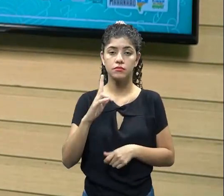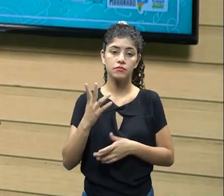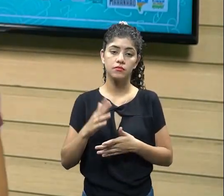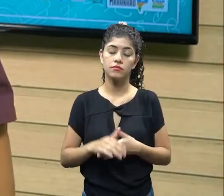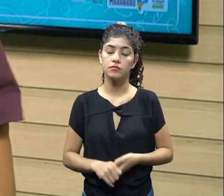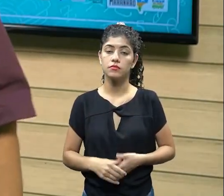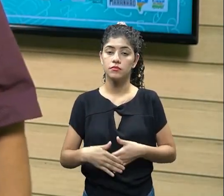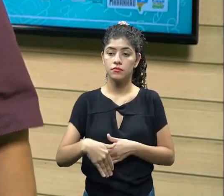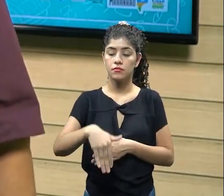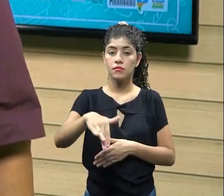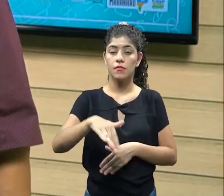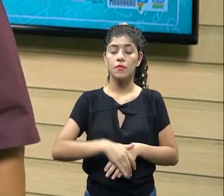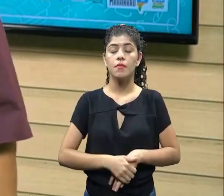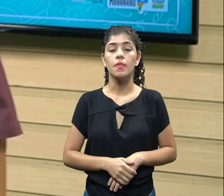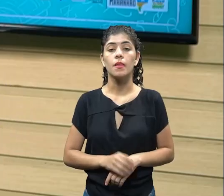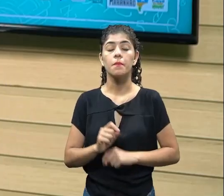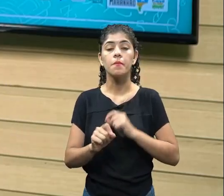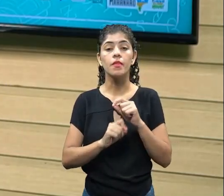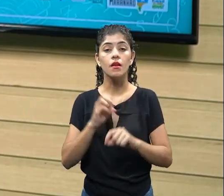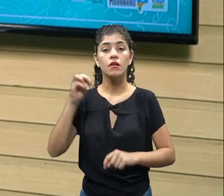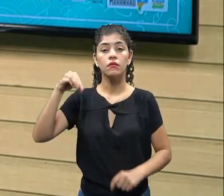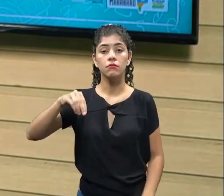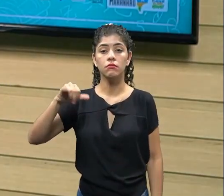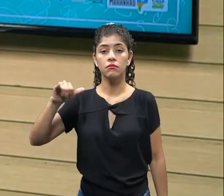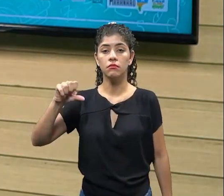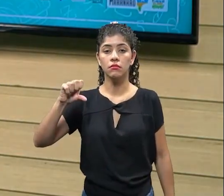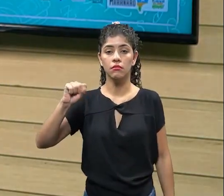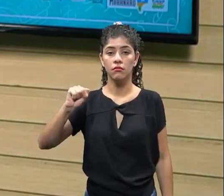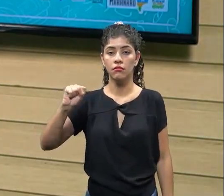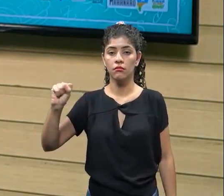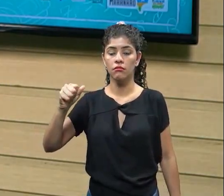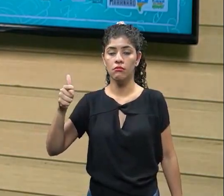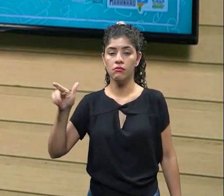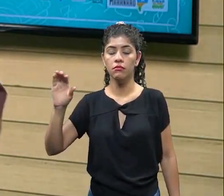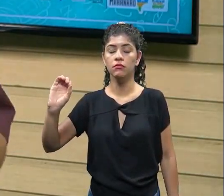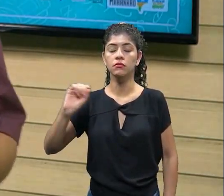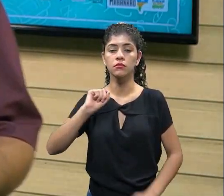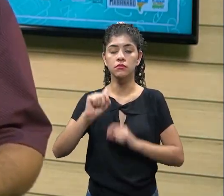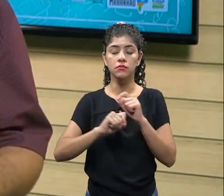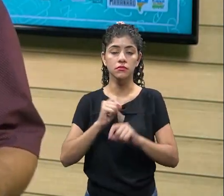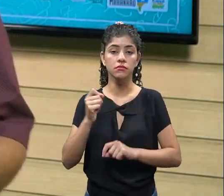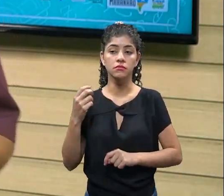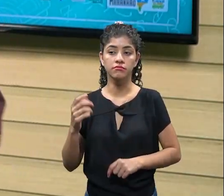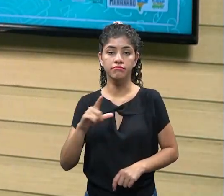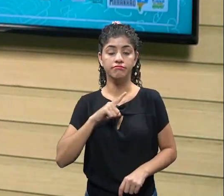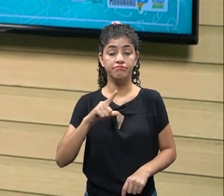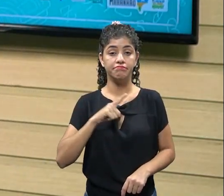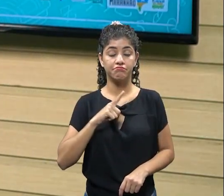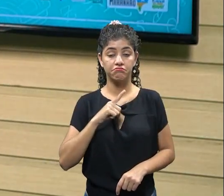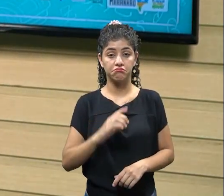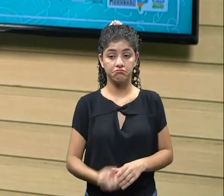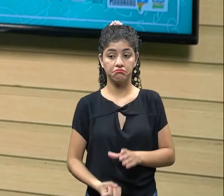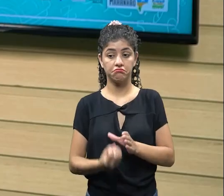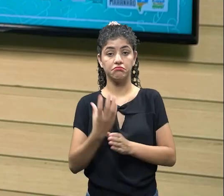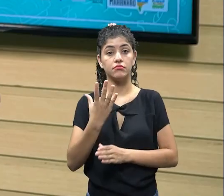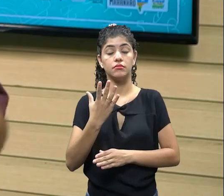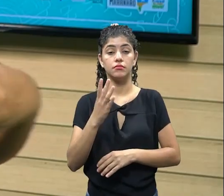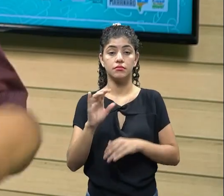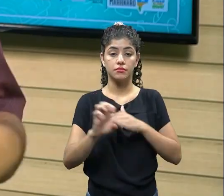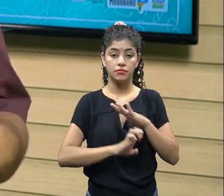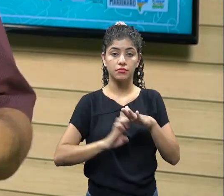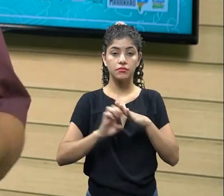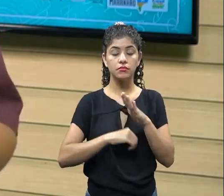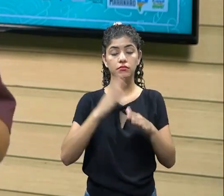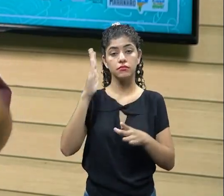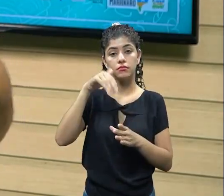vai, tá bom? Então, o que é missão? Missão nada mais é do que a razão de existir da organização.